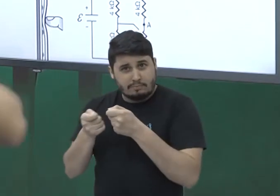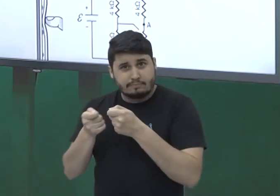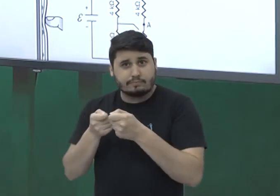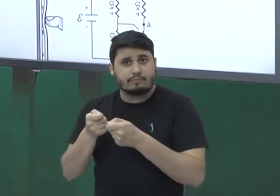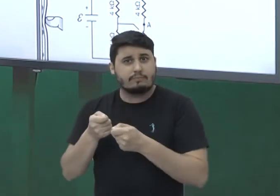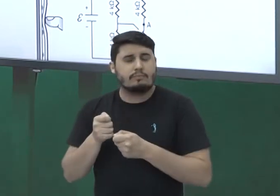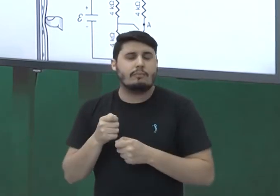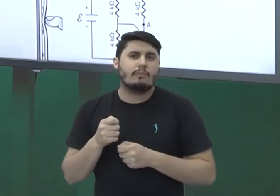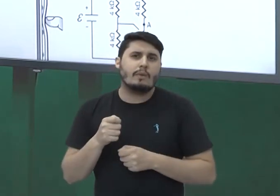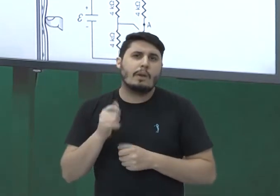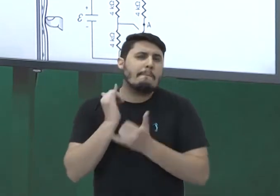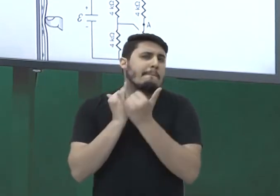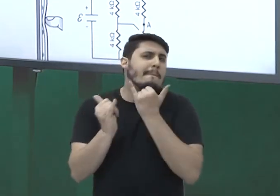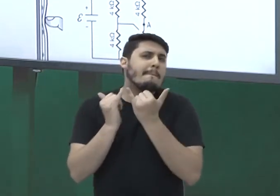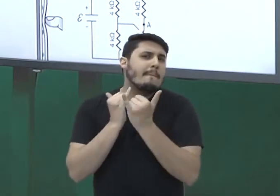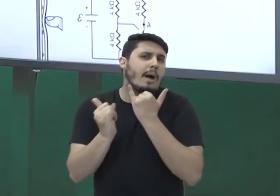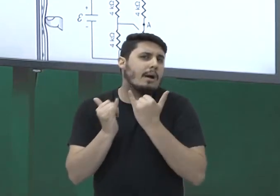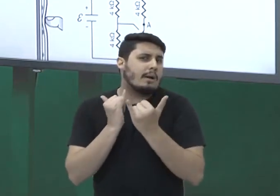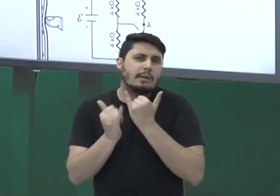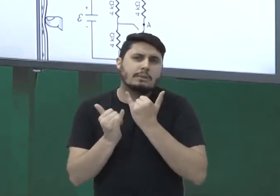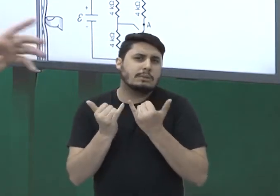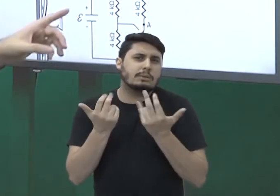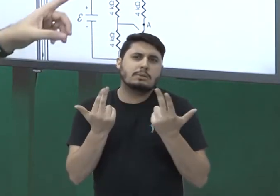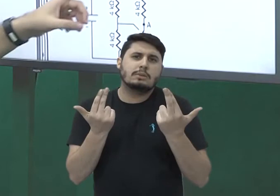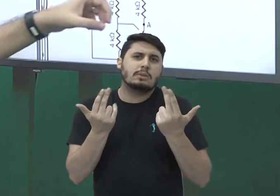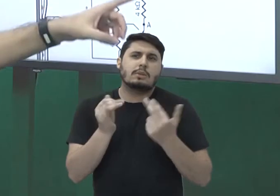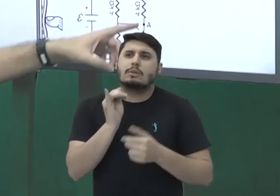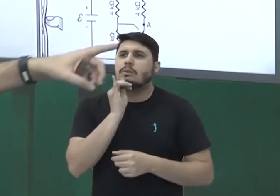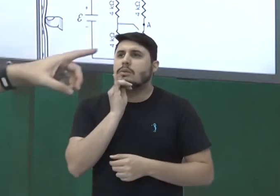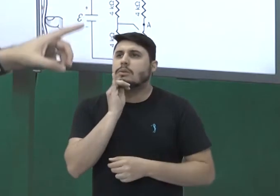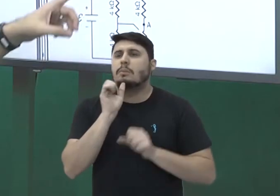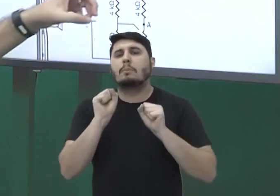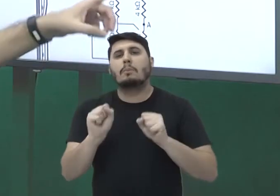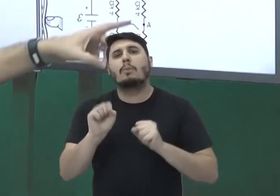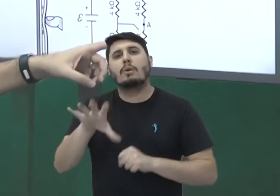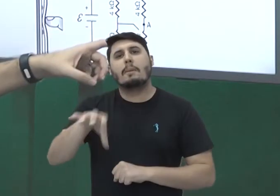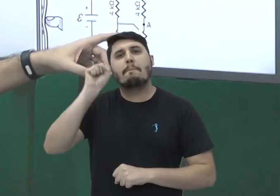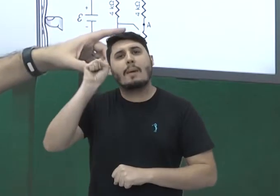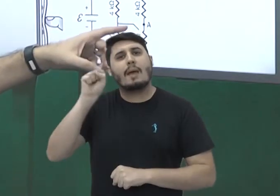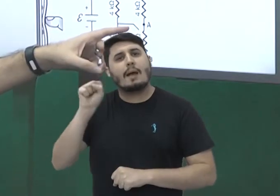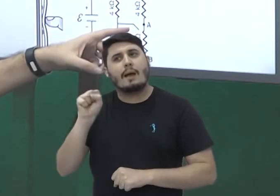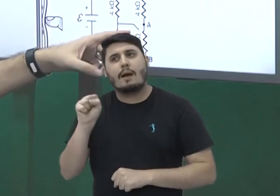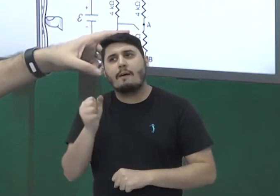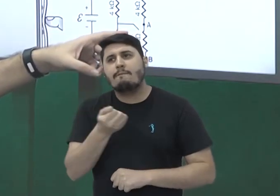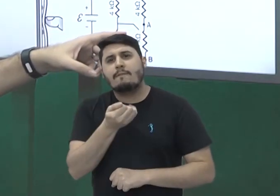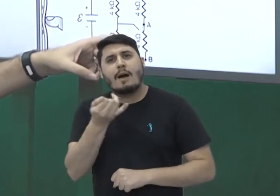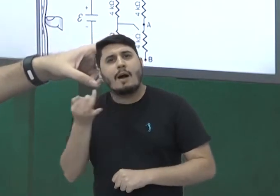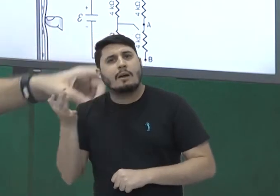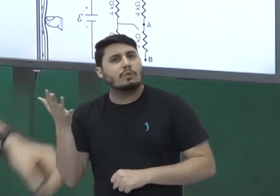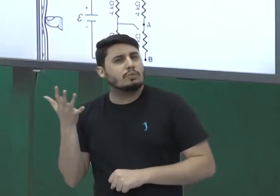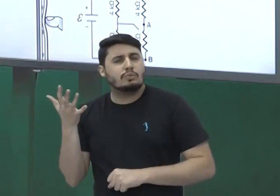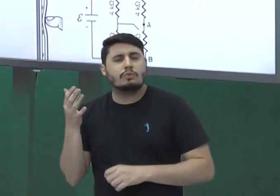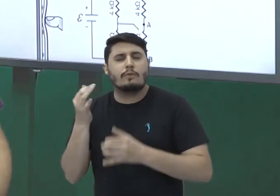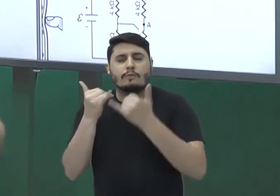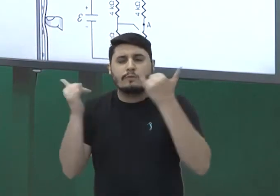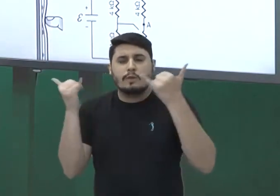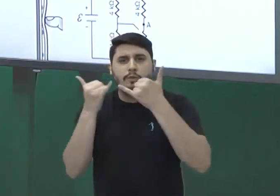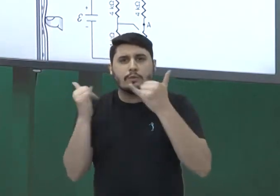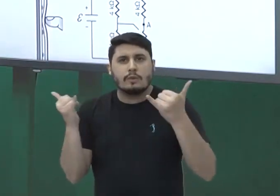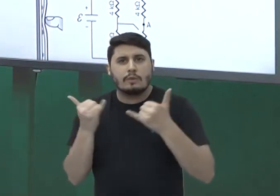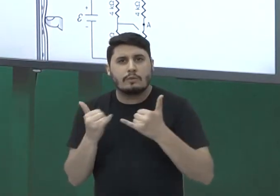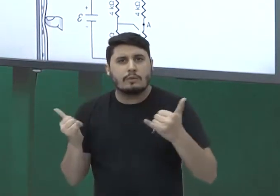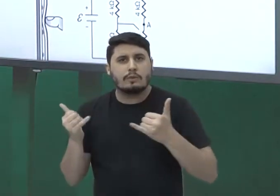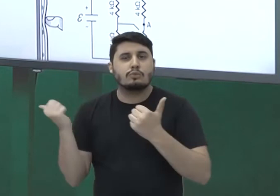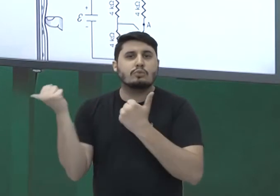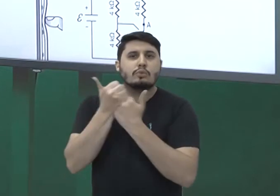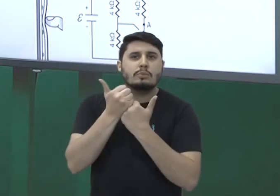uma resistência onde nós podemos pegar vários resistores aqui e substituir por uma única que vai ter